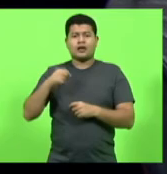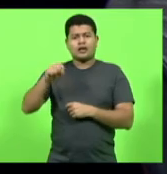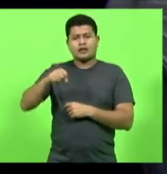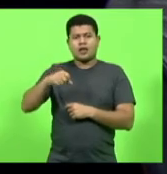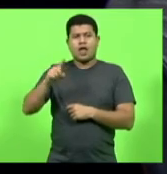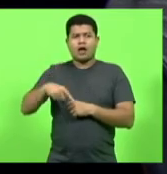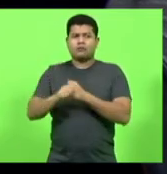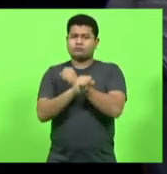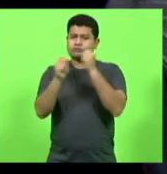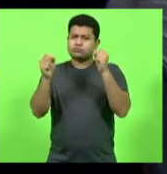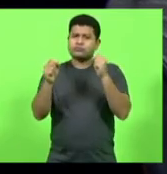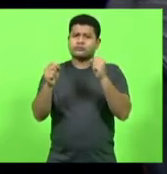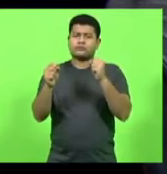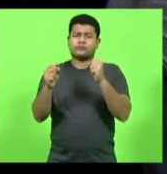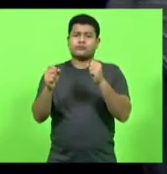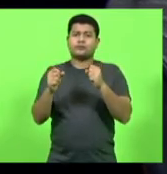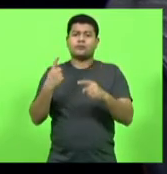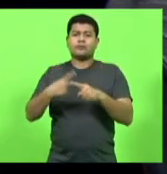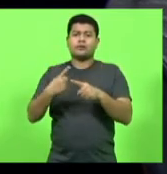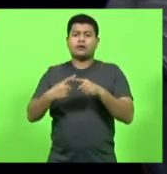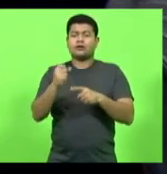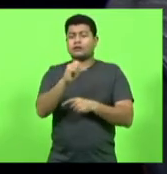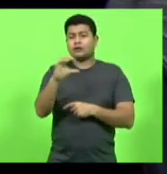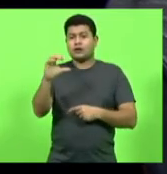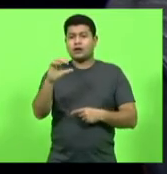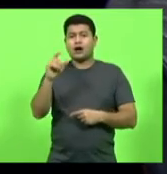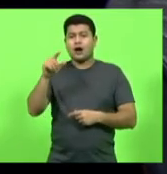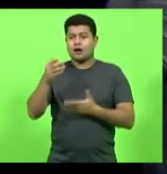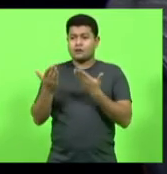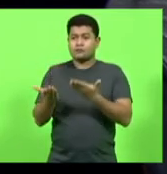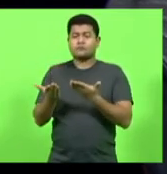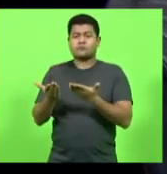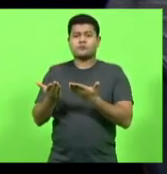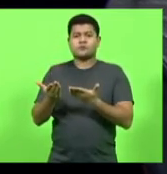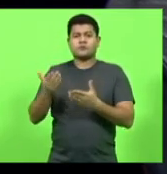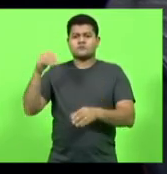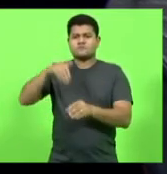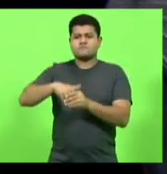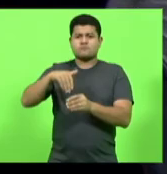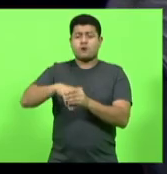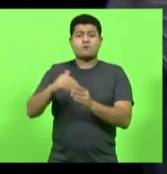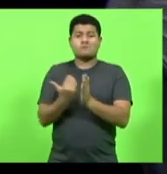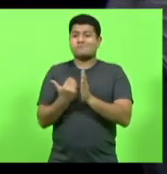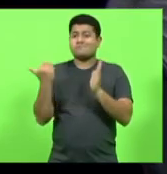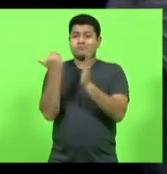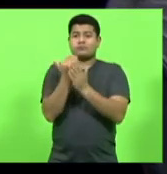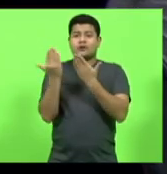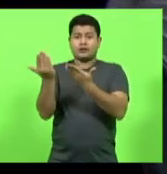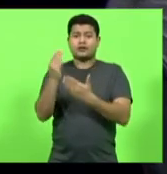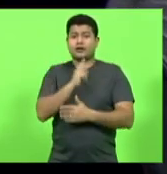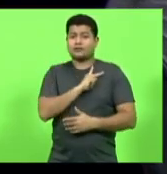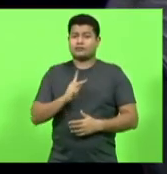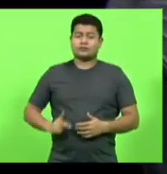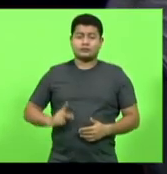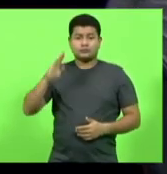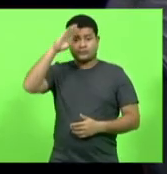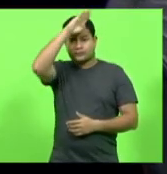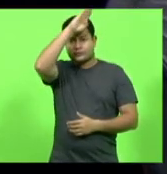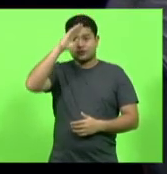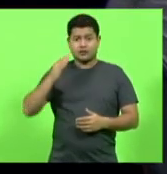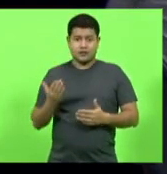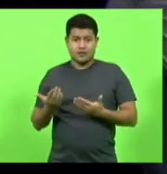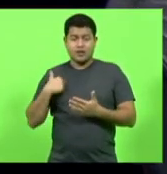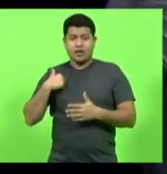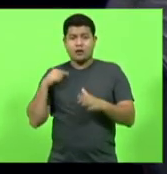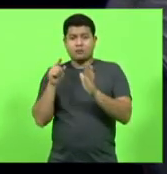absurdo, porque Santa Catarina foi um dos estados que deu a maior votação para o presidente, e a pergunta que eu faço como catarinense é o